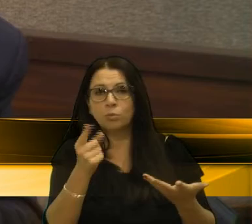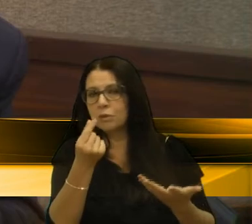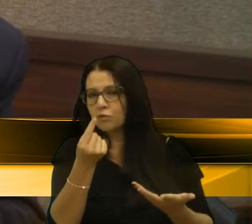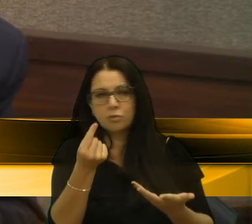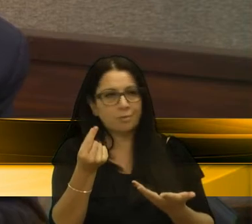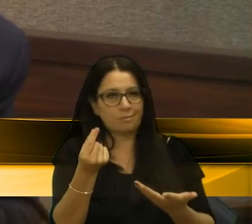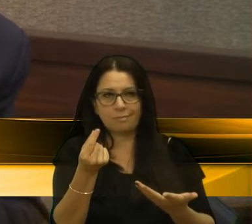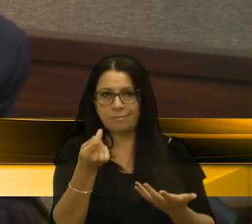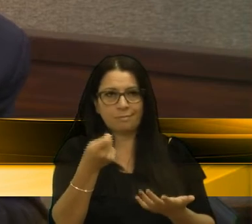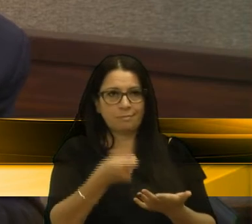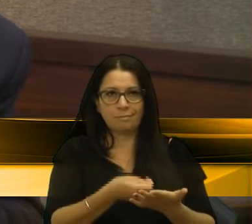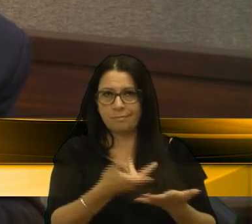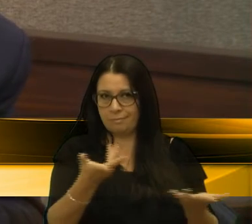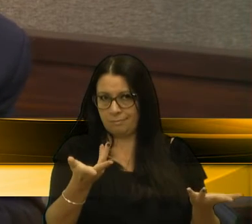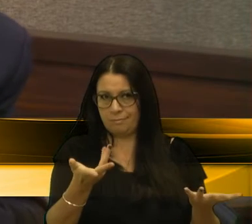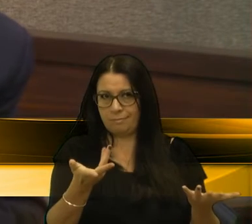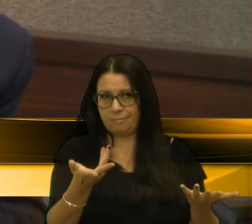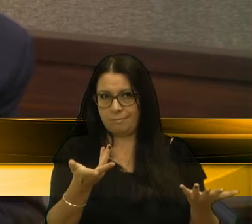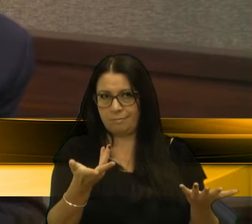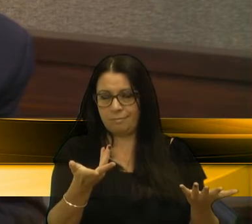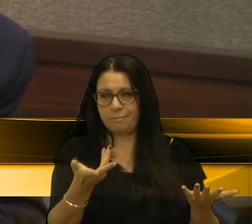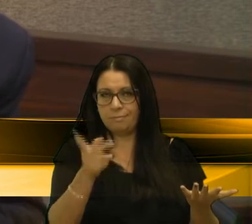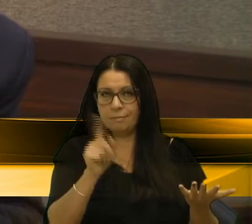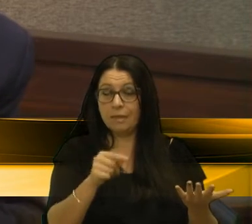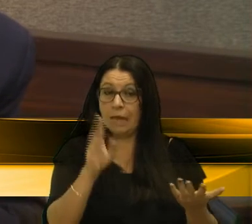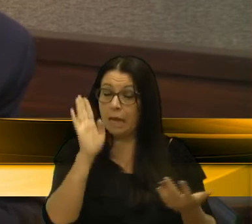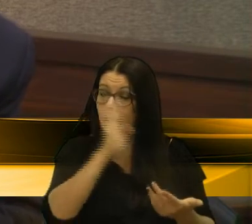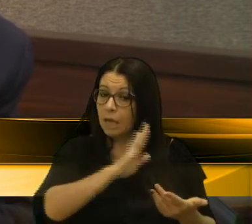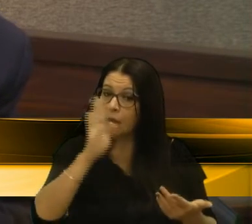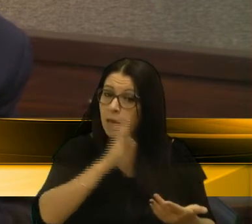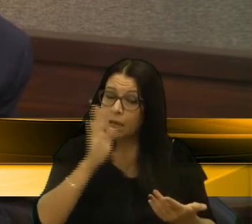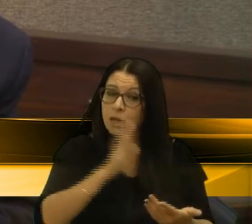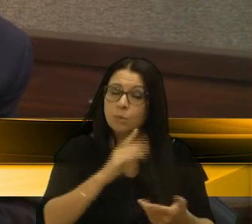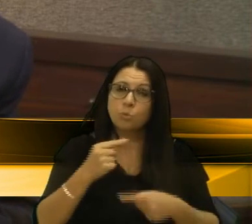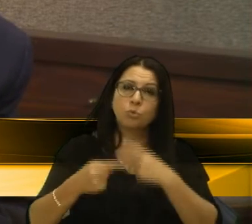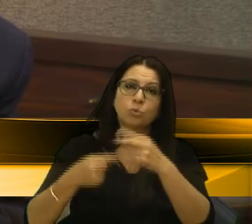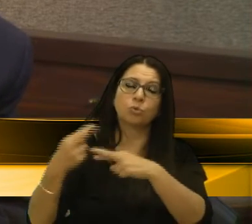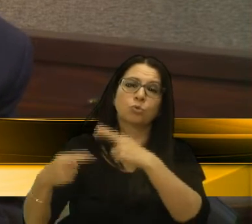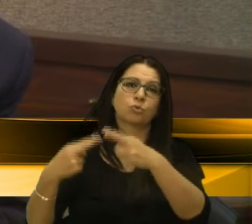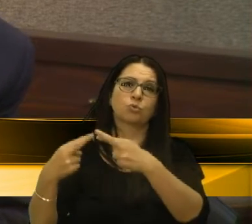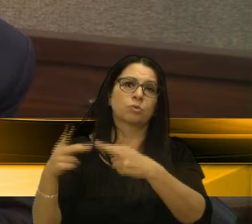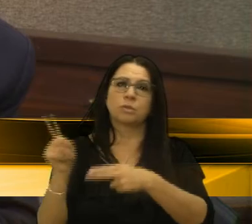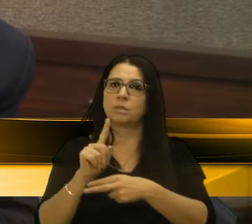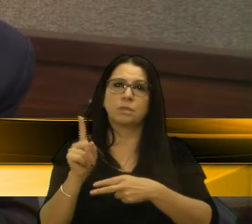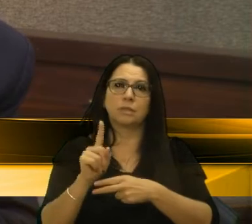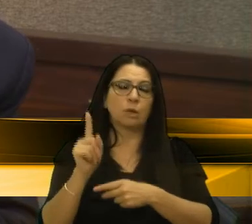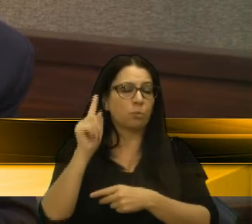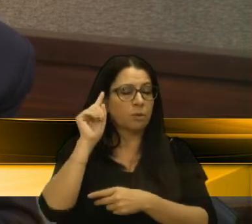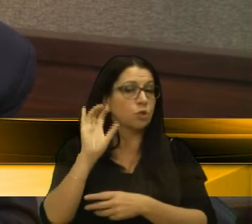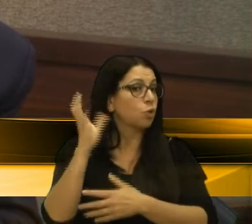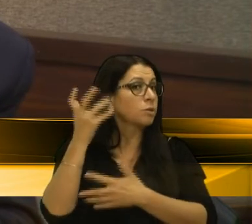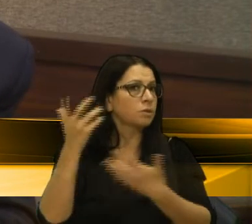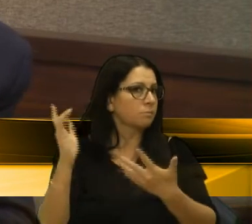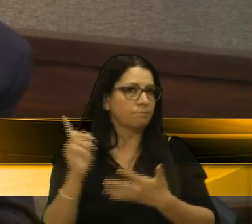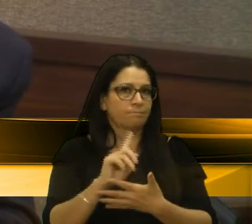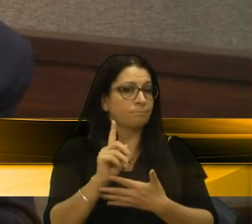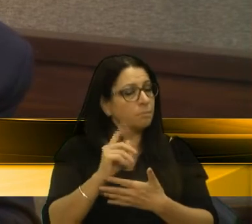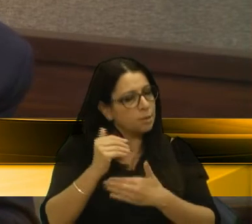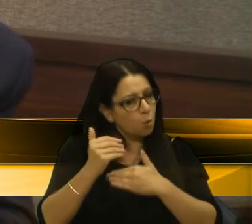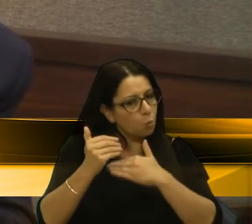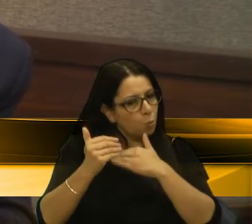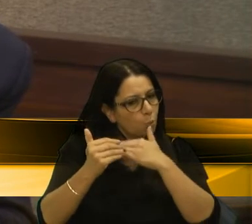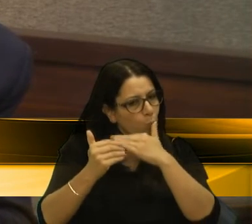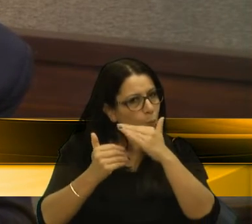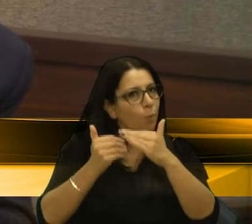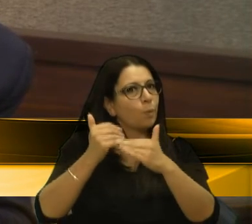que cubra, e era urgente essa reforma. Eu acho que ela não é a solução para tudo, mas é um grande passo para que o